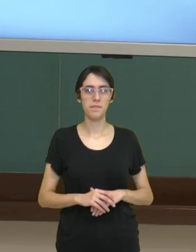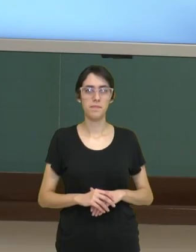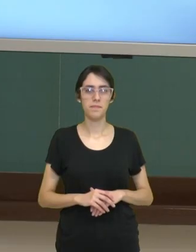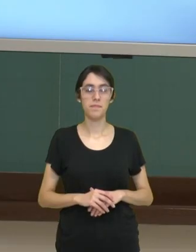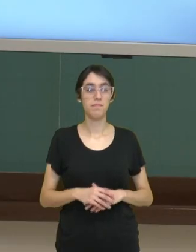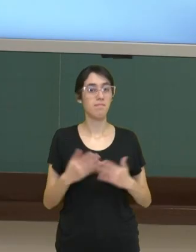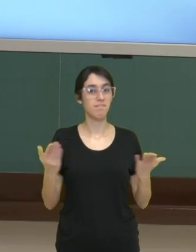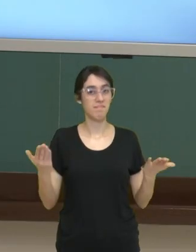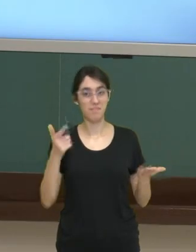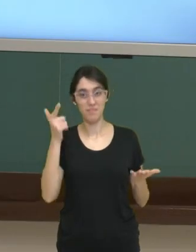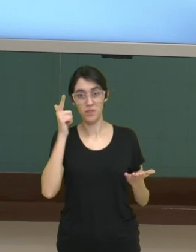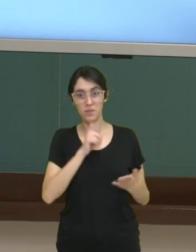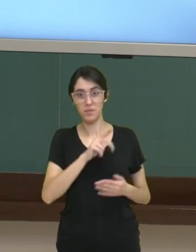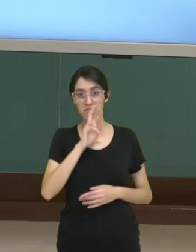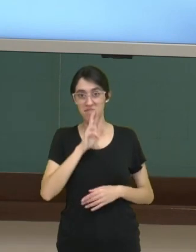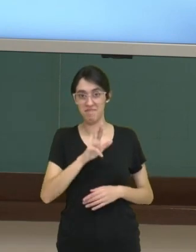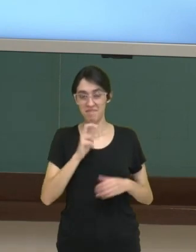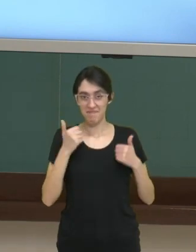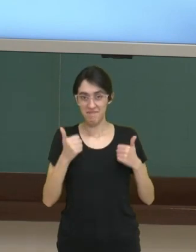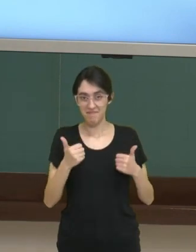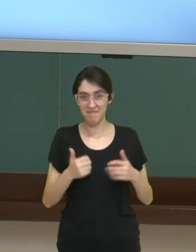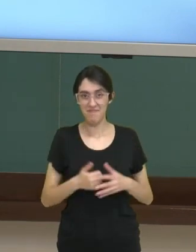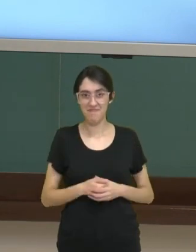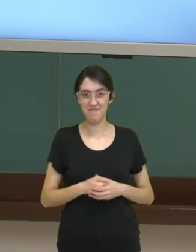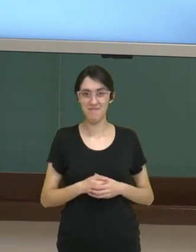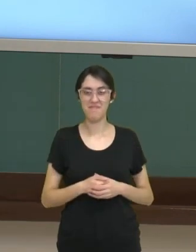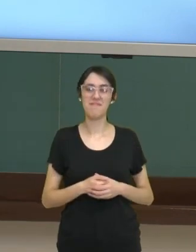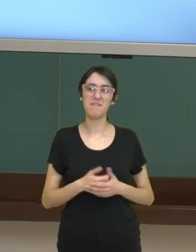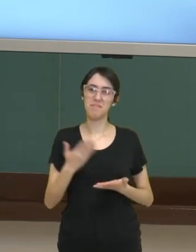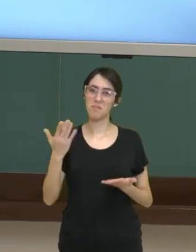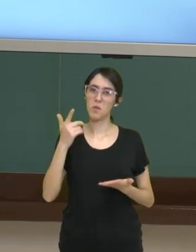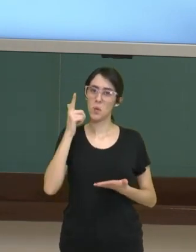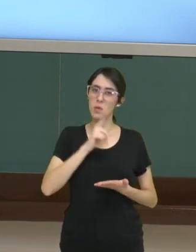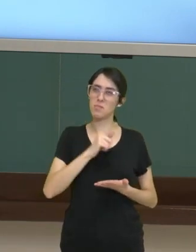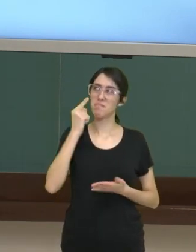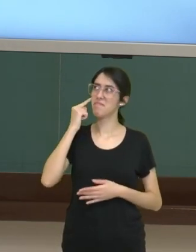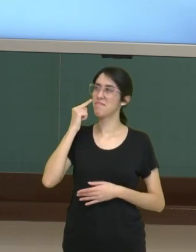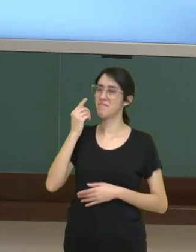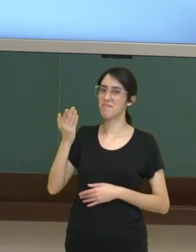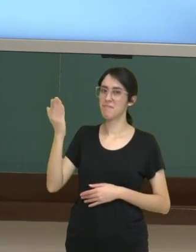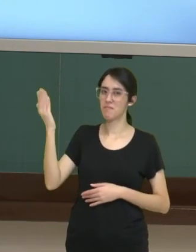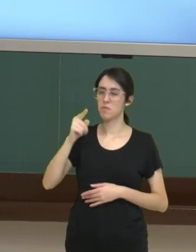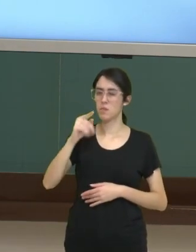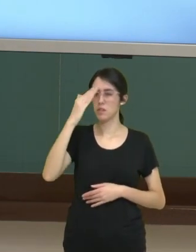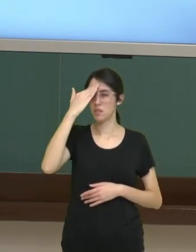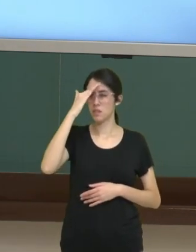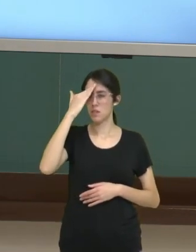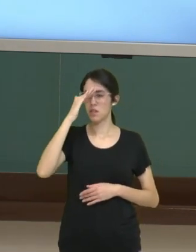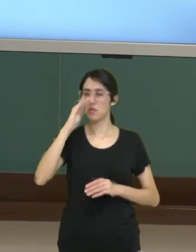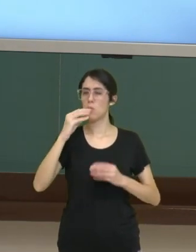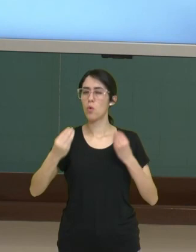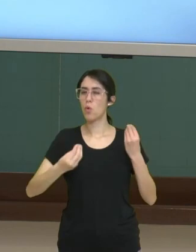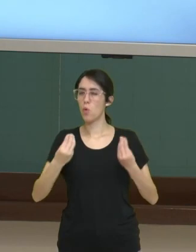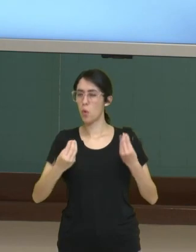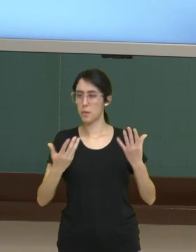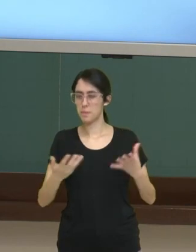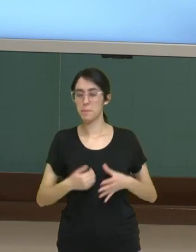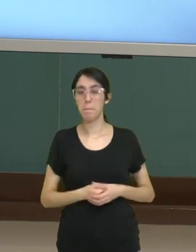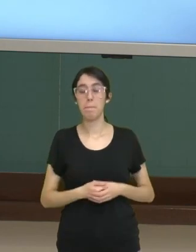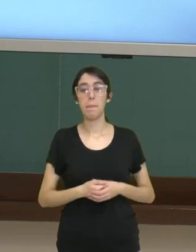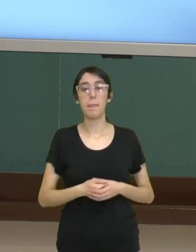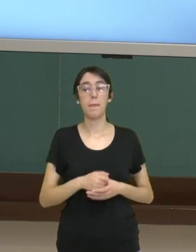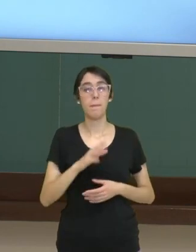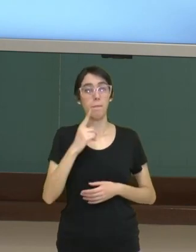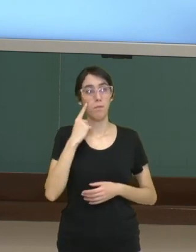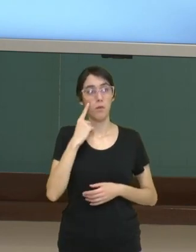Daí, pessoal, conseguiram matar esse exercício? Não precisa matar, obviamente, né? Mas sacaram como que é? Tá lá. Vamos lá, ó. Significa que